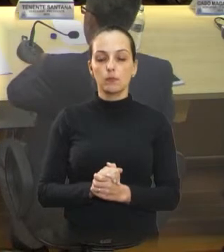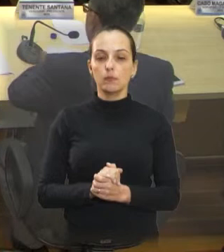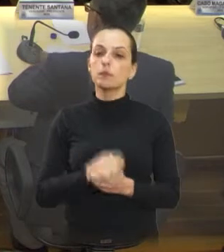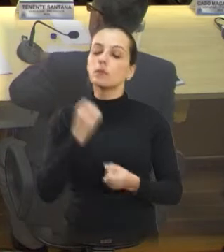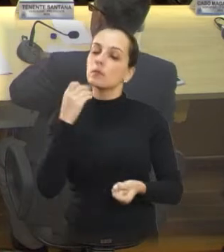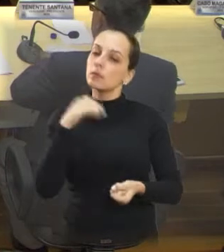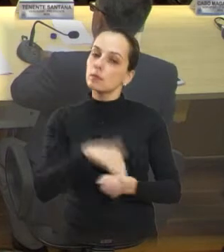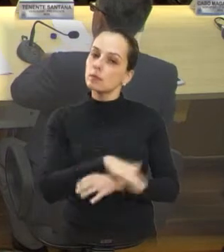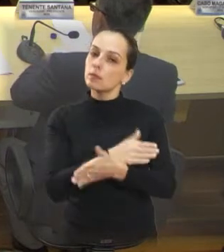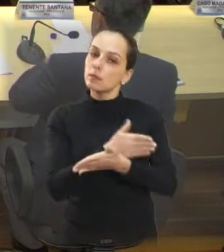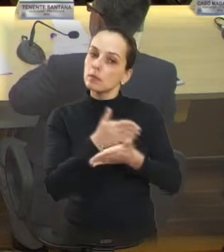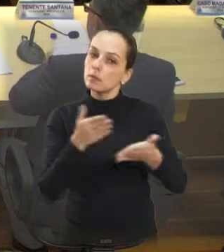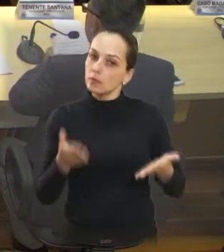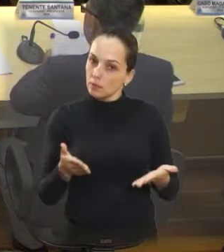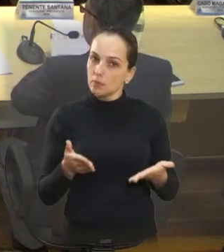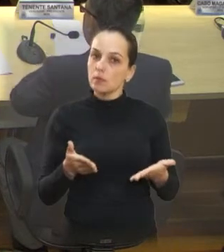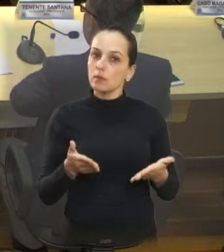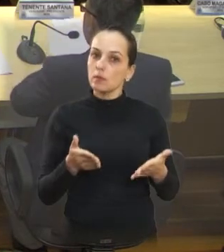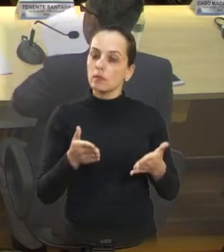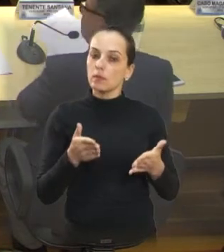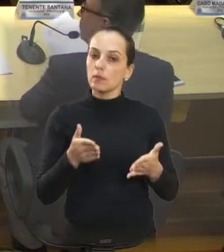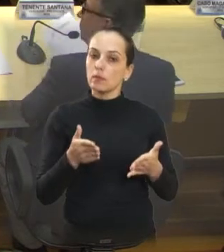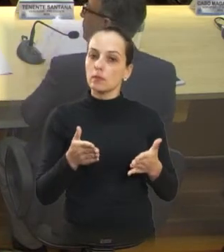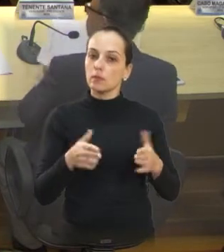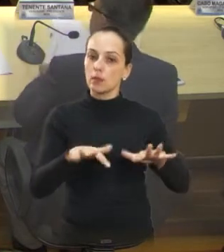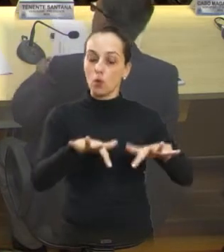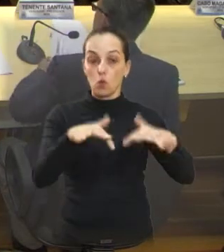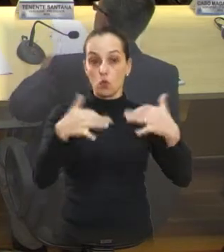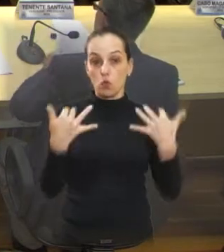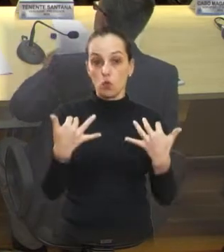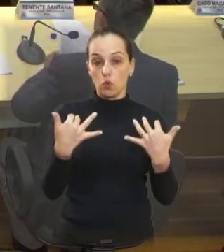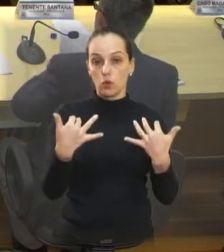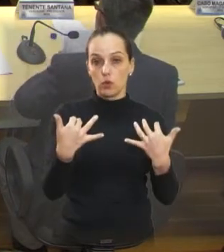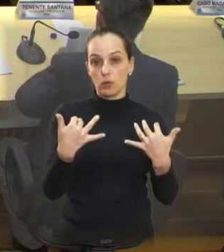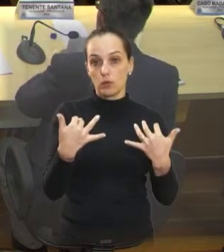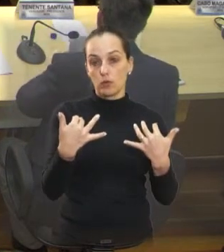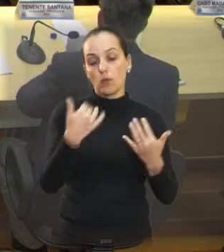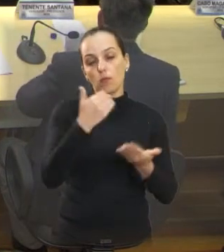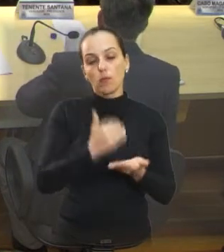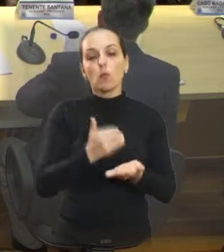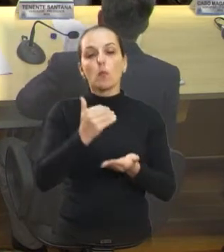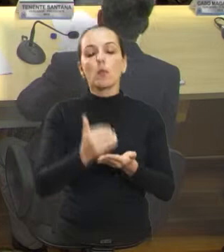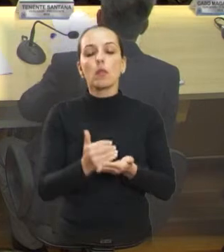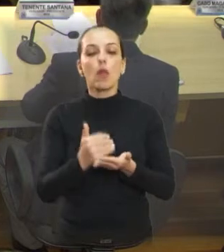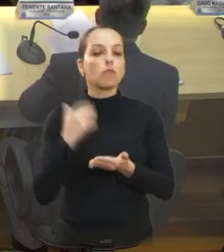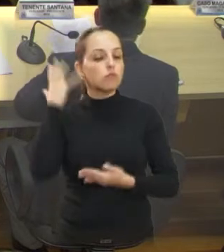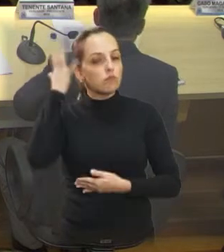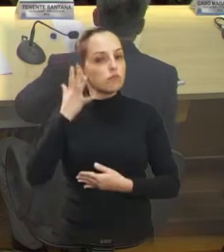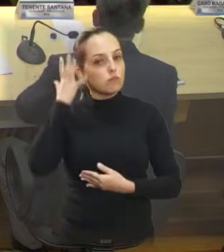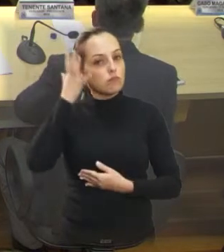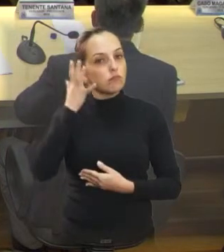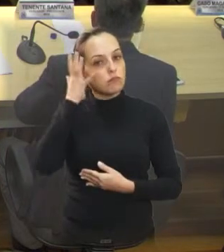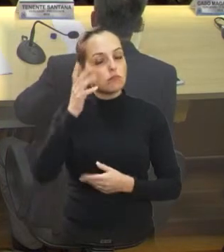Boa noite, Araraquara, também a todos presentes no plenário. Vou iniciar aqui